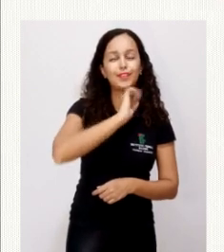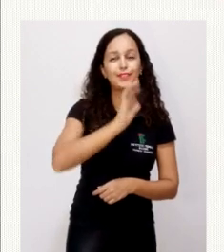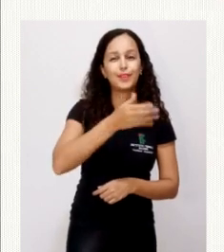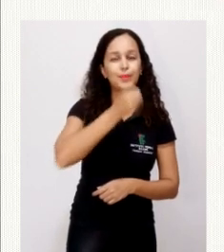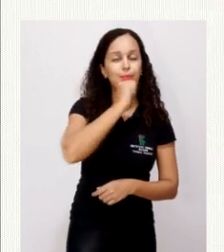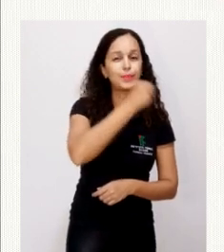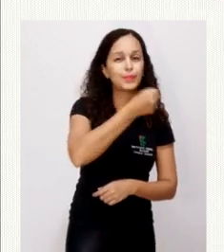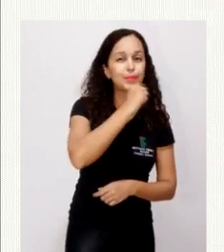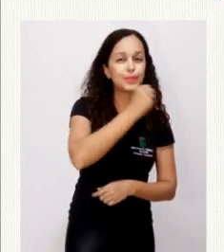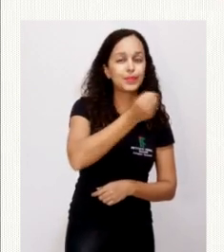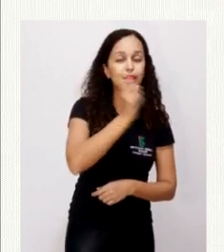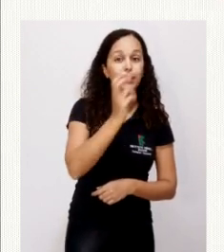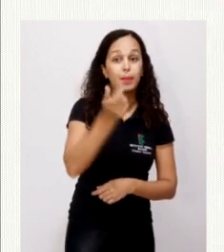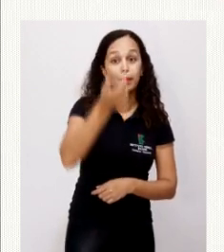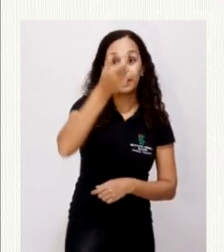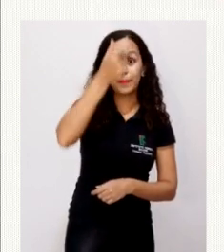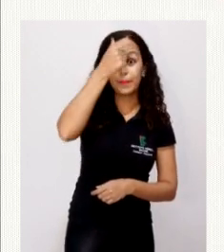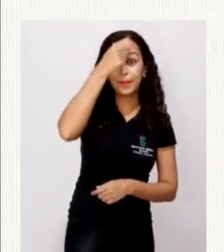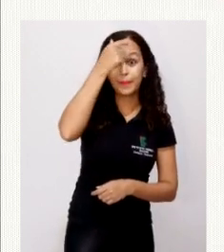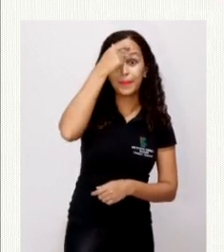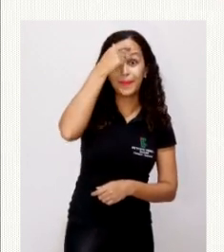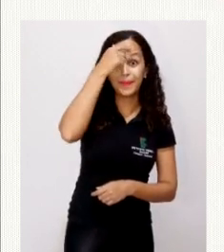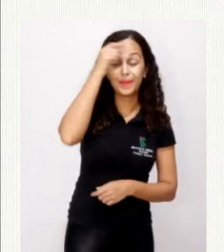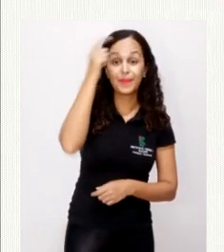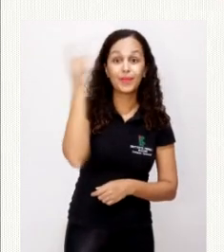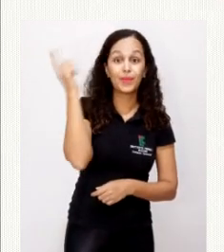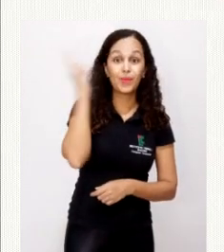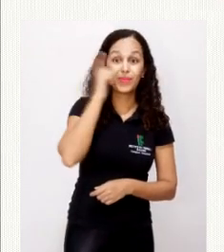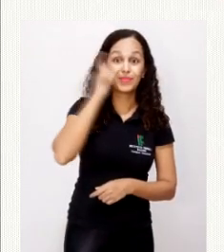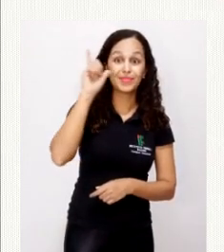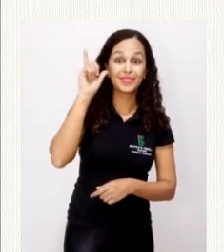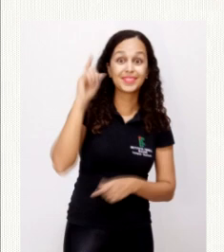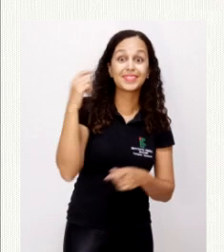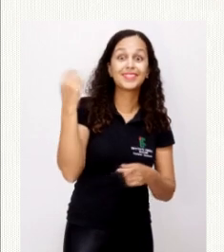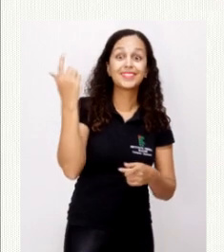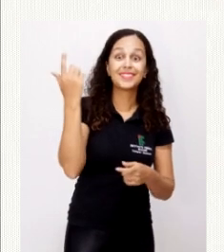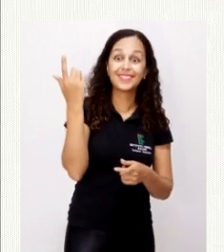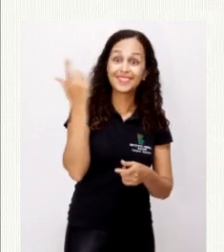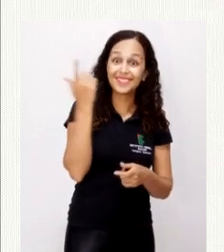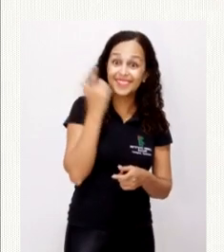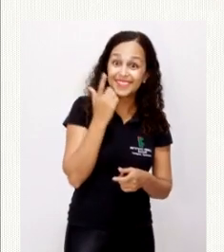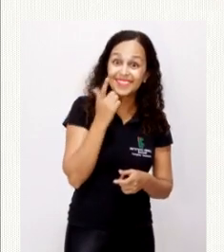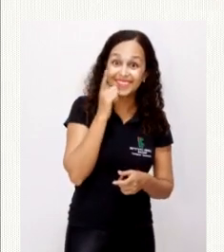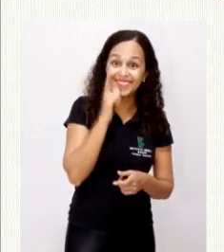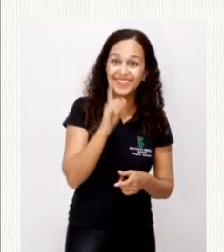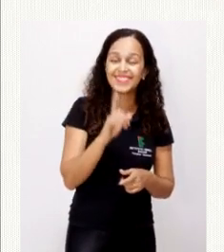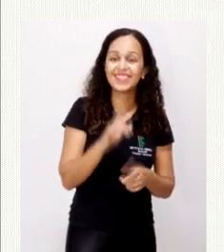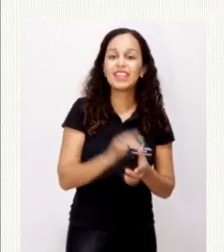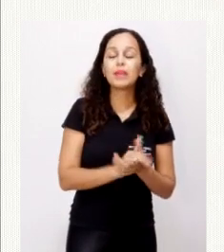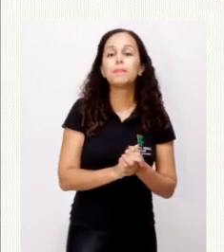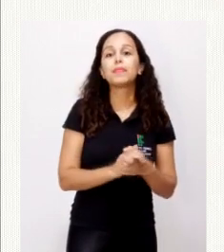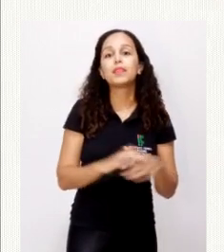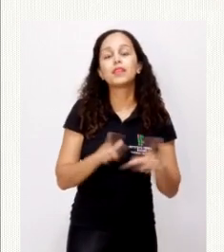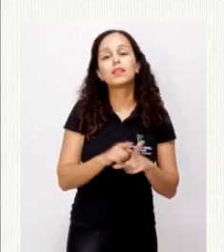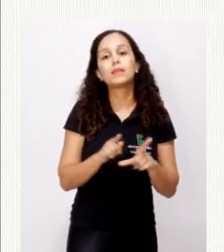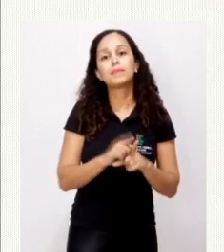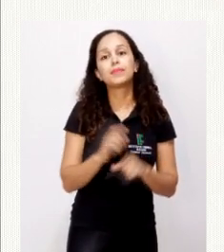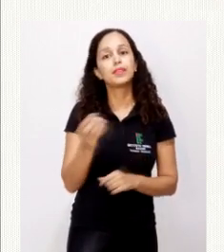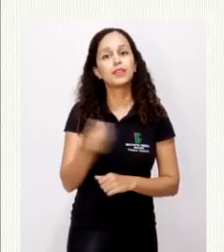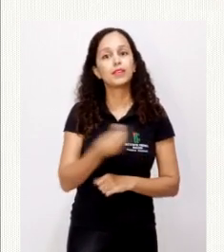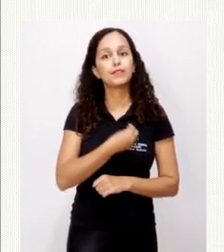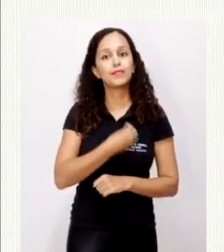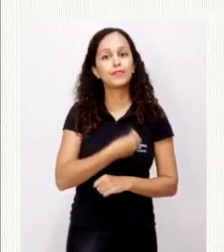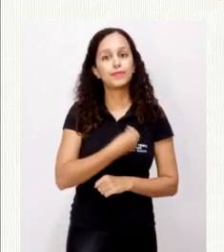resgatar, né, essa memória da utilização de outras espécies, que são as silvestres e rudimentares, que muitas vezes